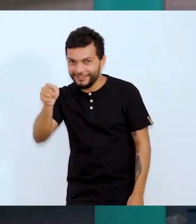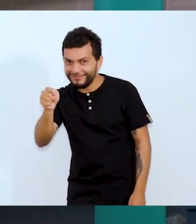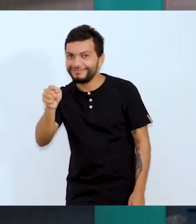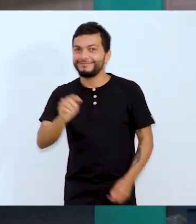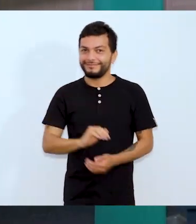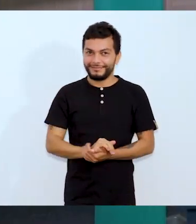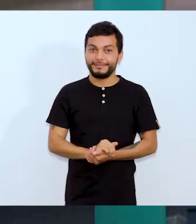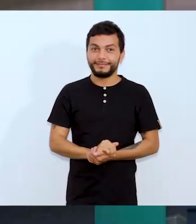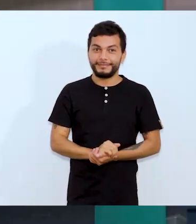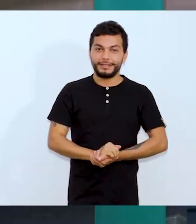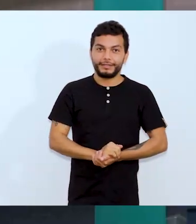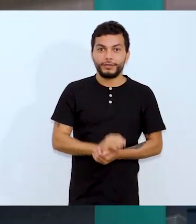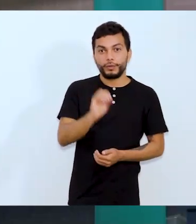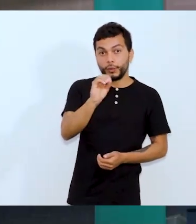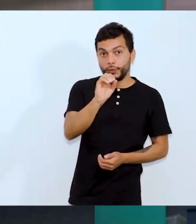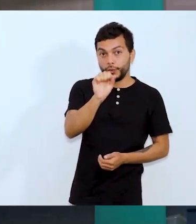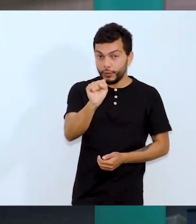vírgula.